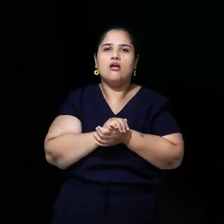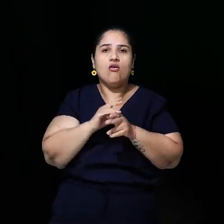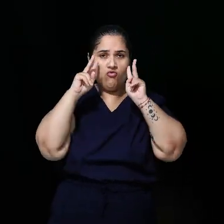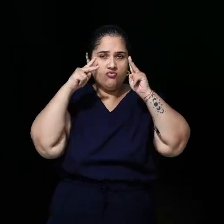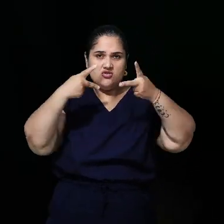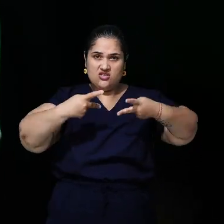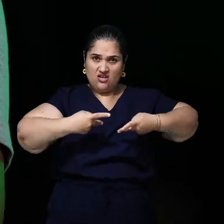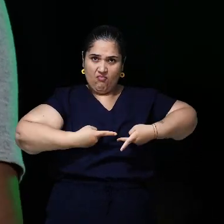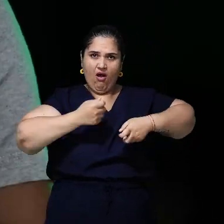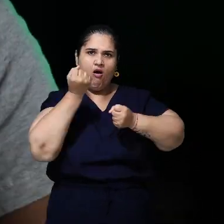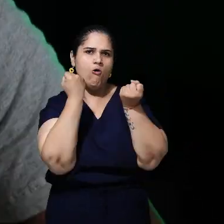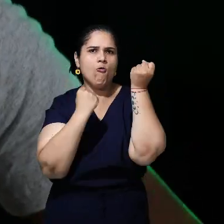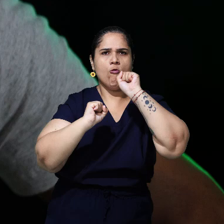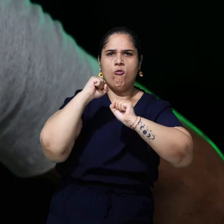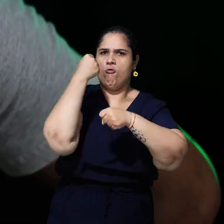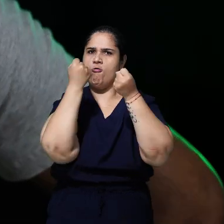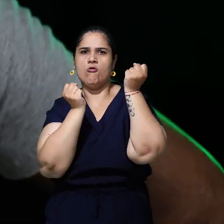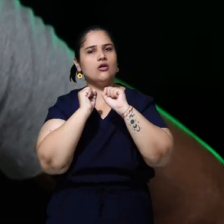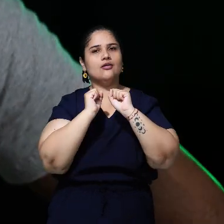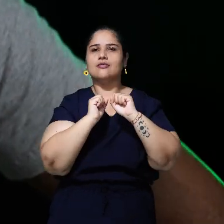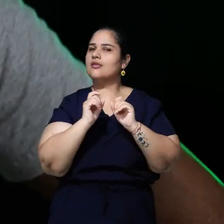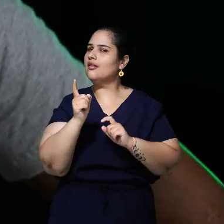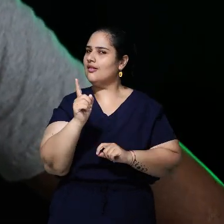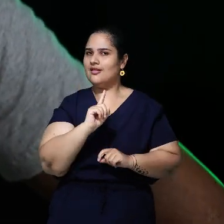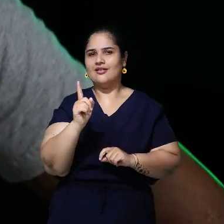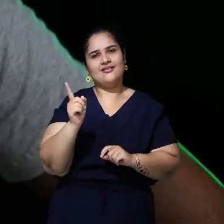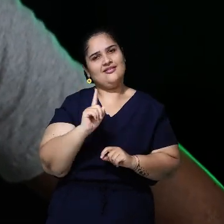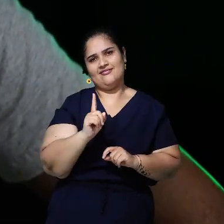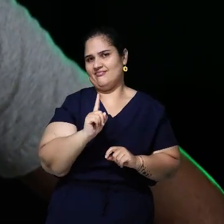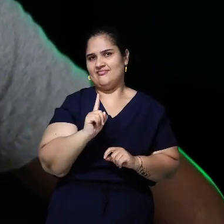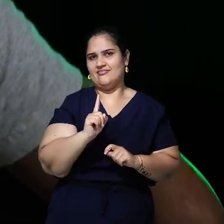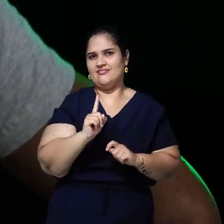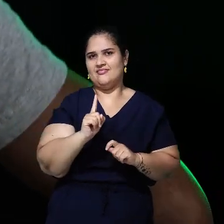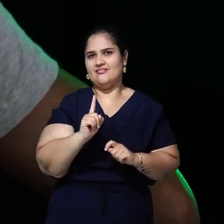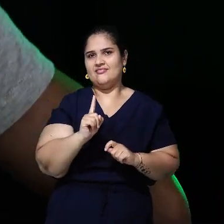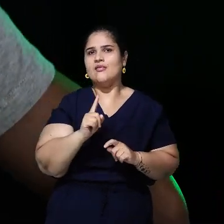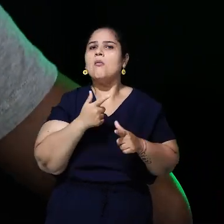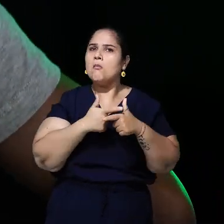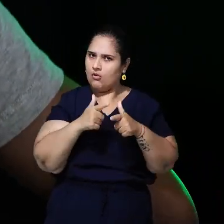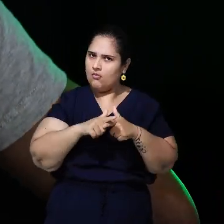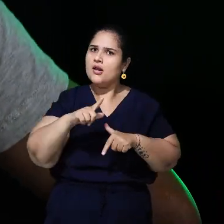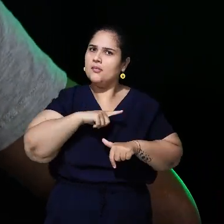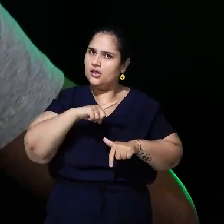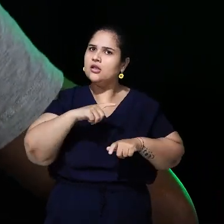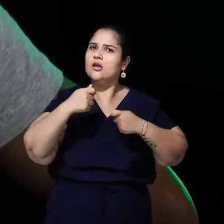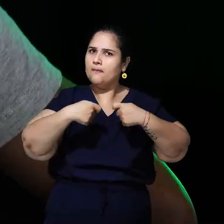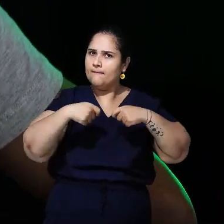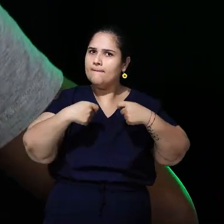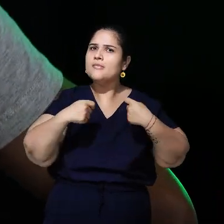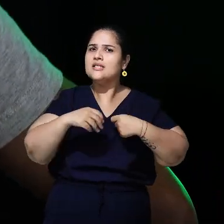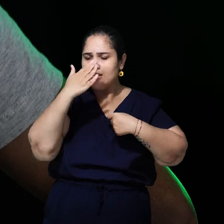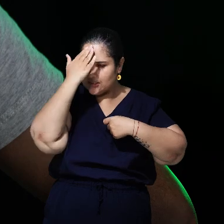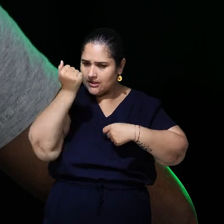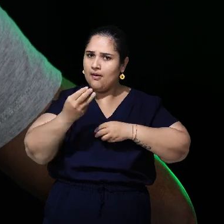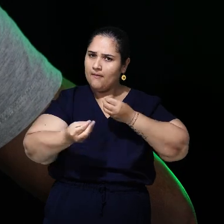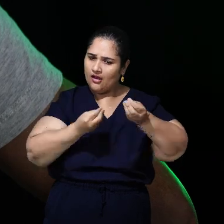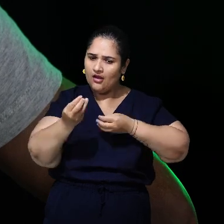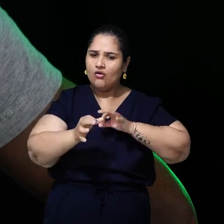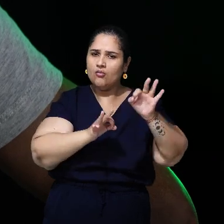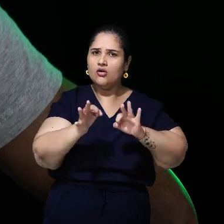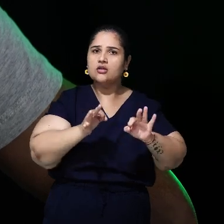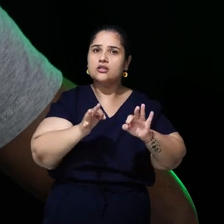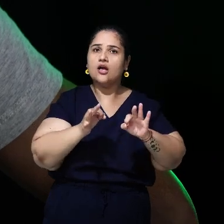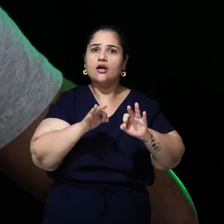ele tem... Uma hora pode dar uma panezinha e ele tem que saber lidar com isso. Né? E em relação ao mundo, a gente entender